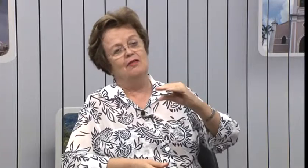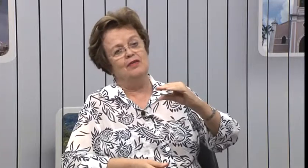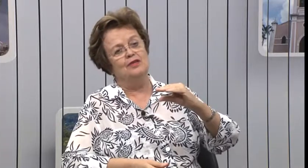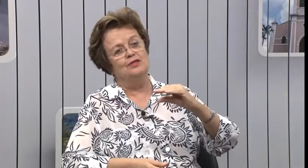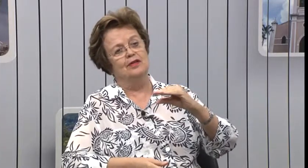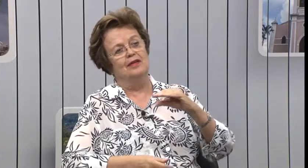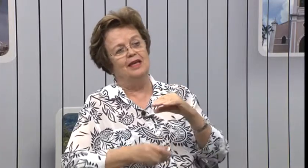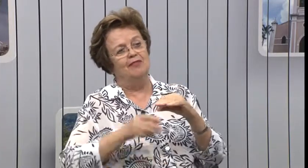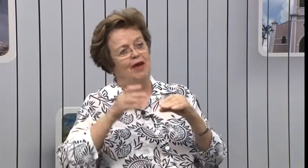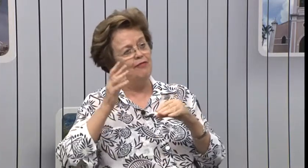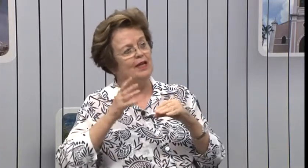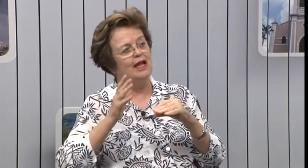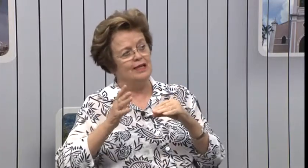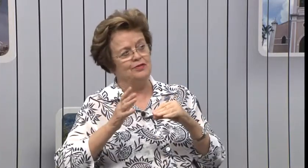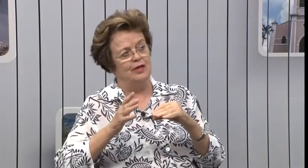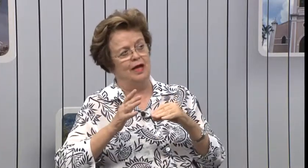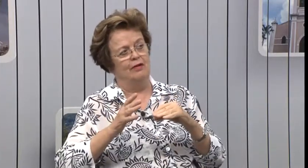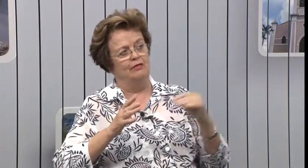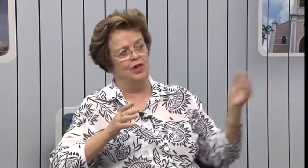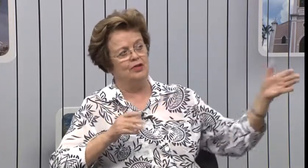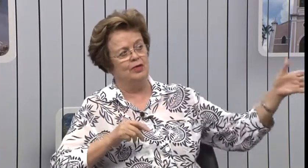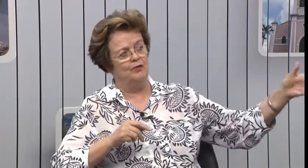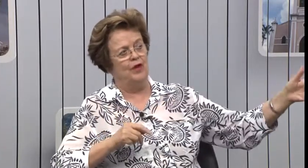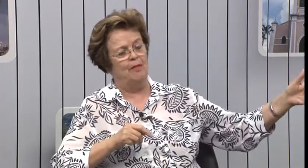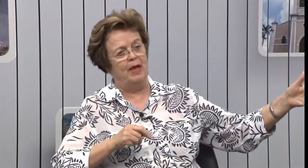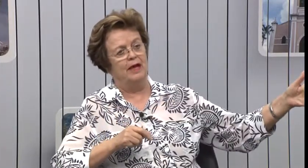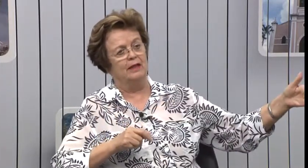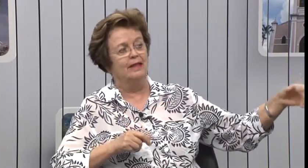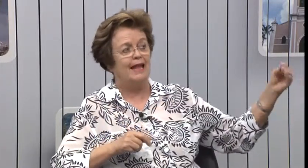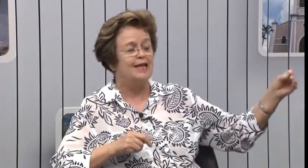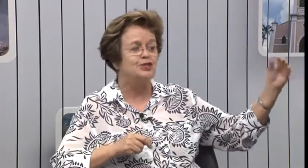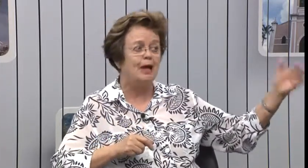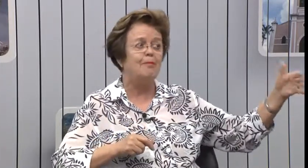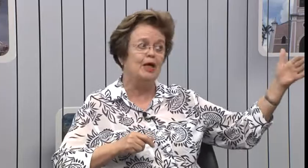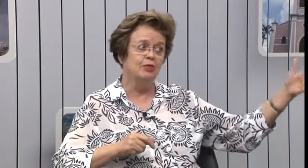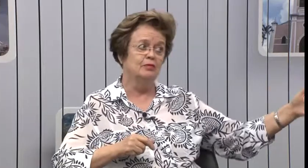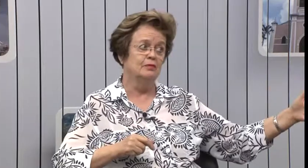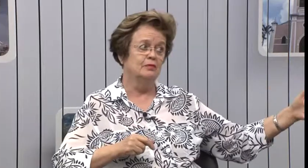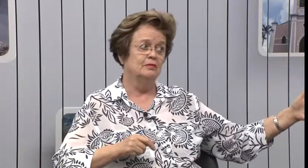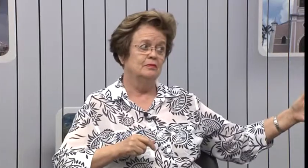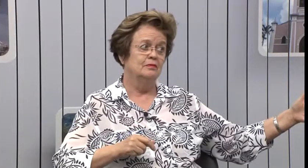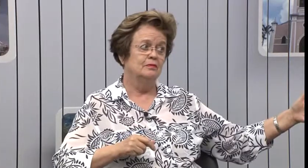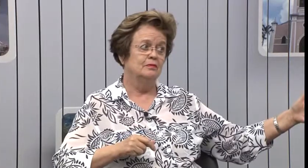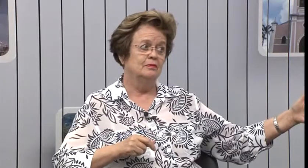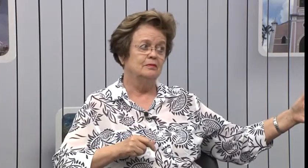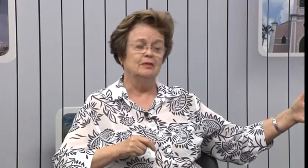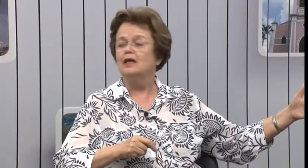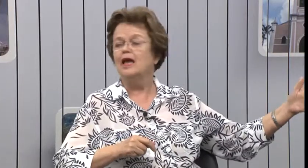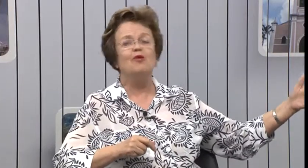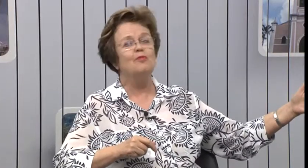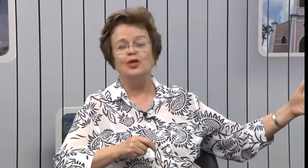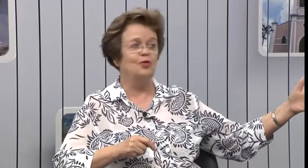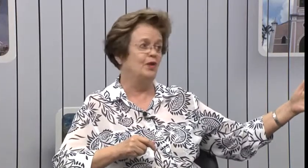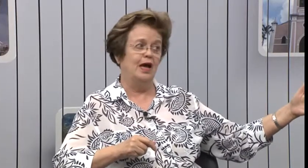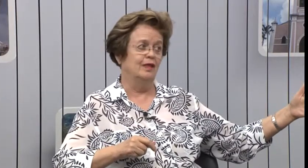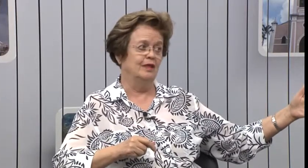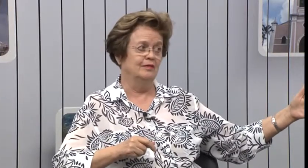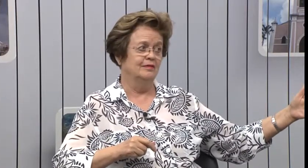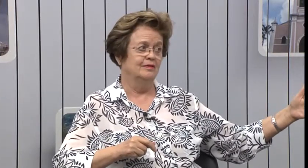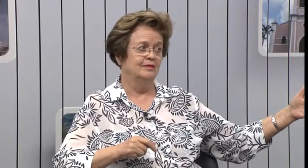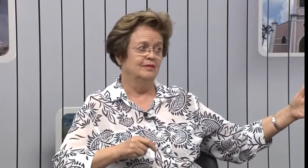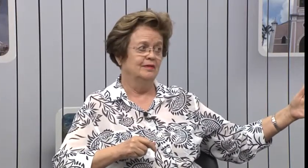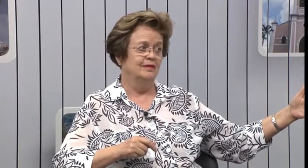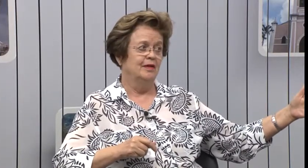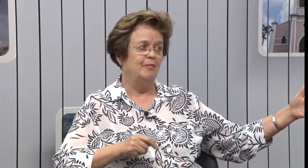Da Anvisa e que vai finalizar, foi aberta em 10 de abril, ninguém comunicou